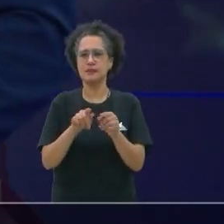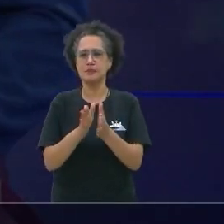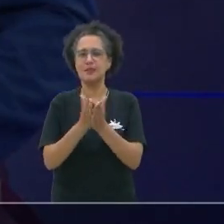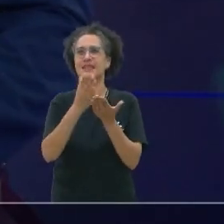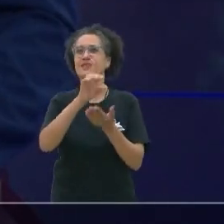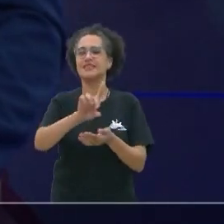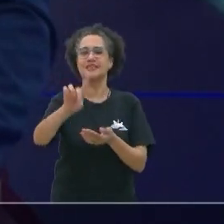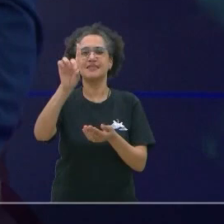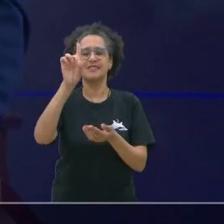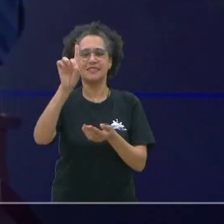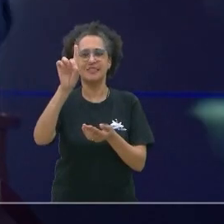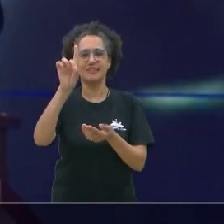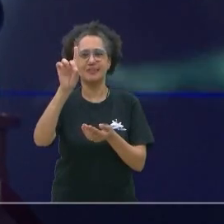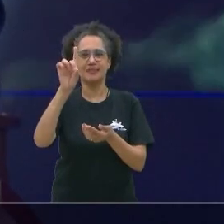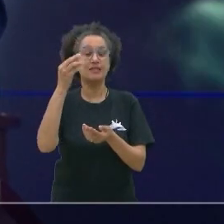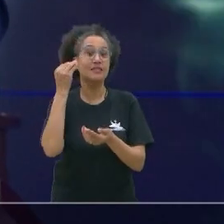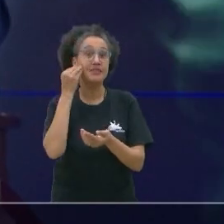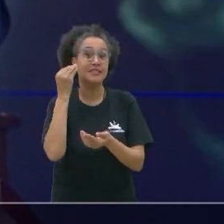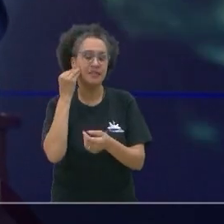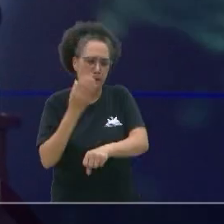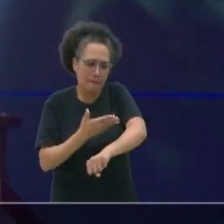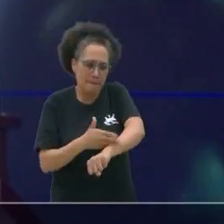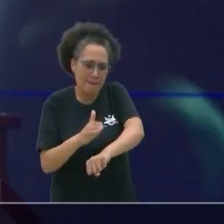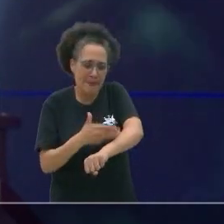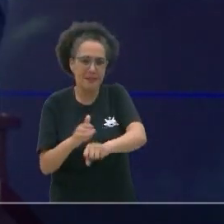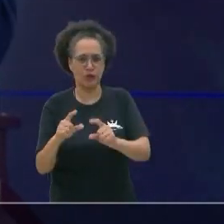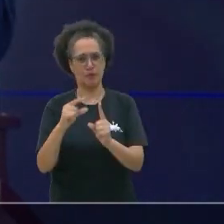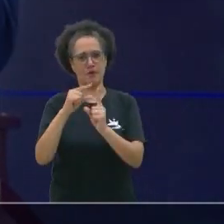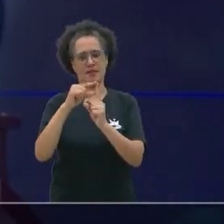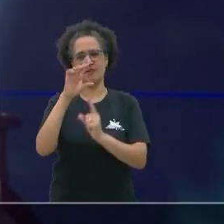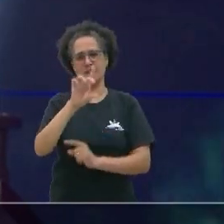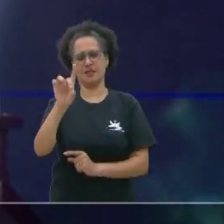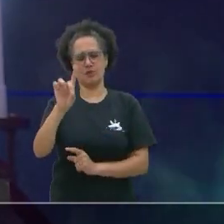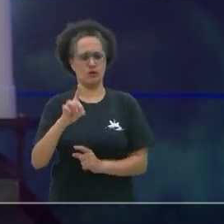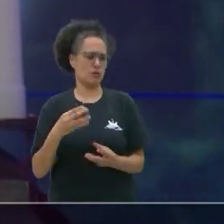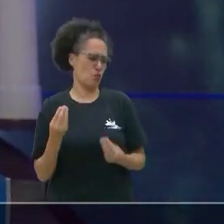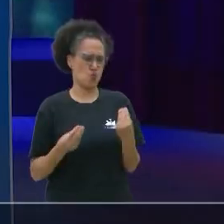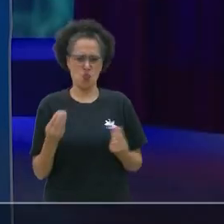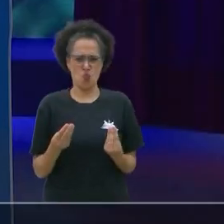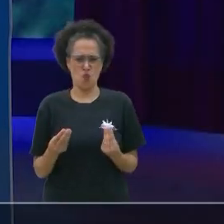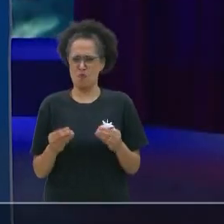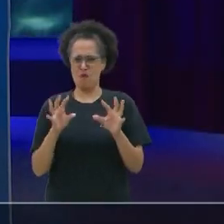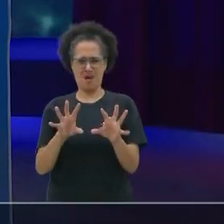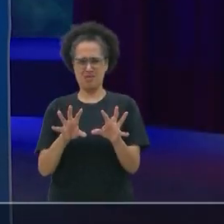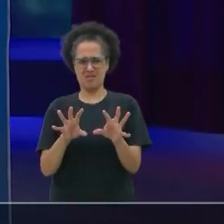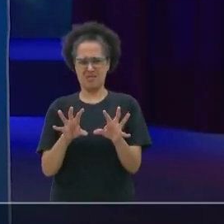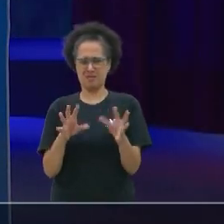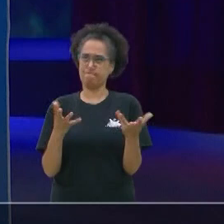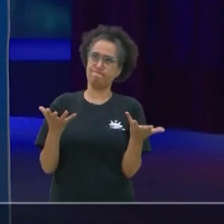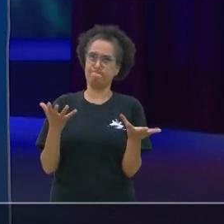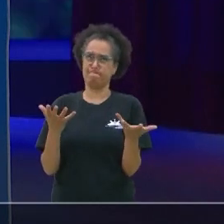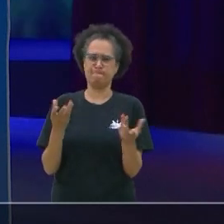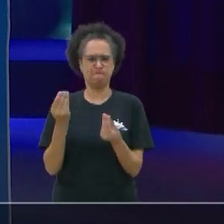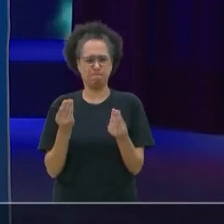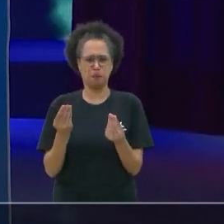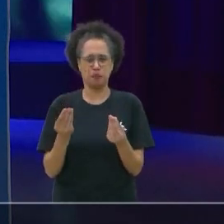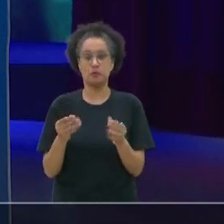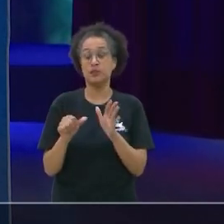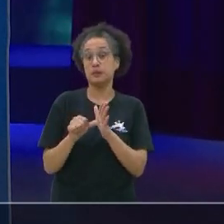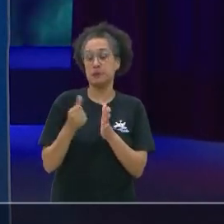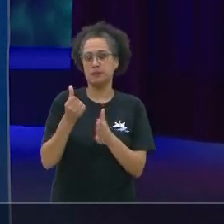palavra, vivenciá-las na prática. E como assim o fazemos? Primeiro,